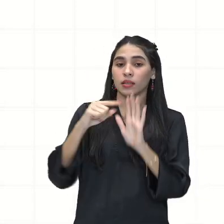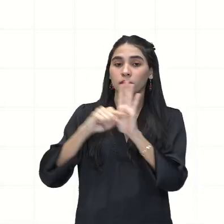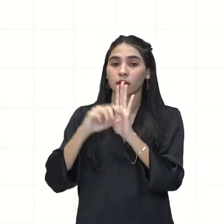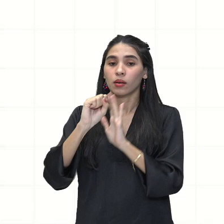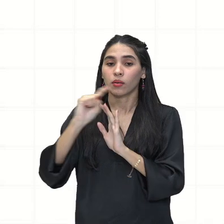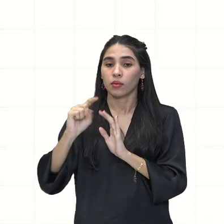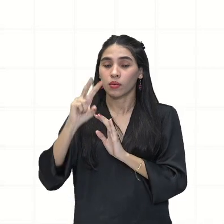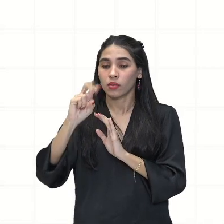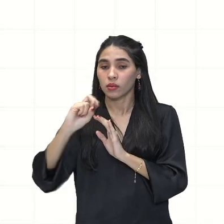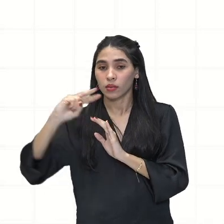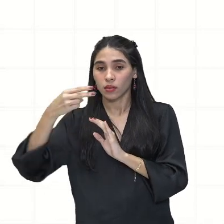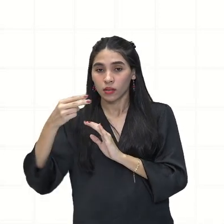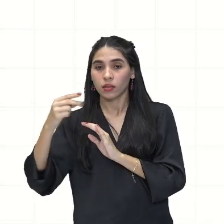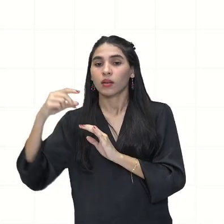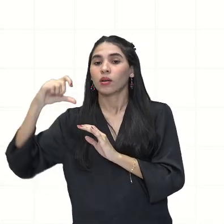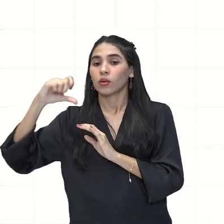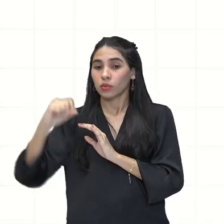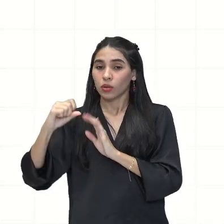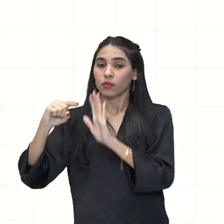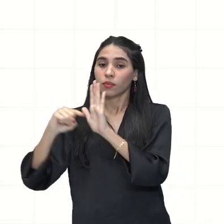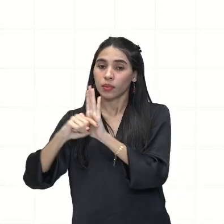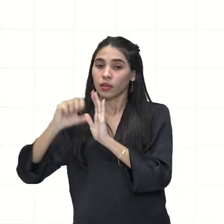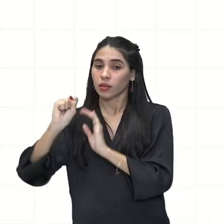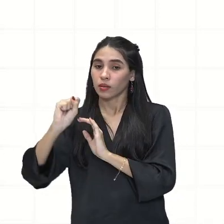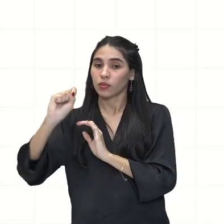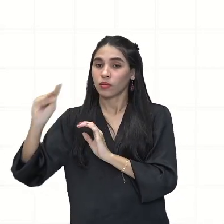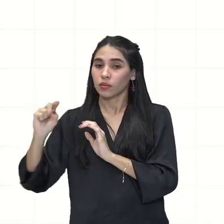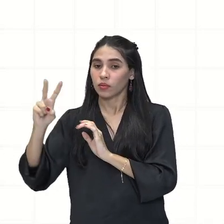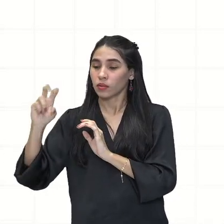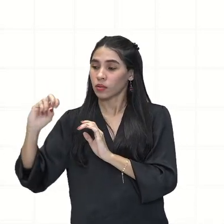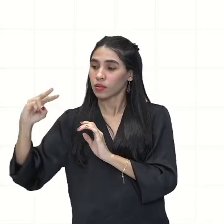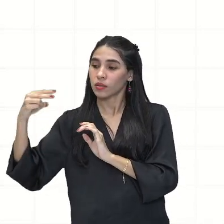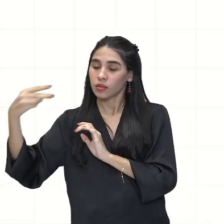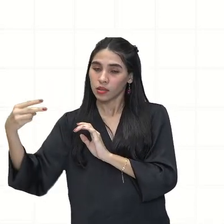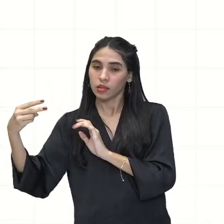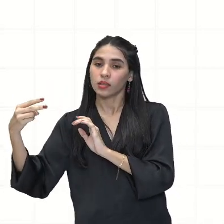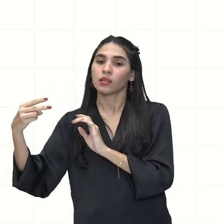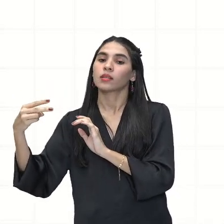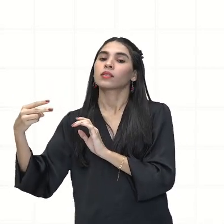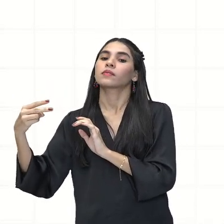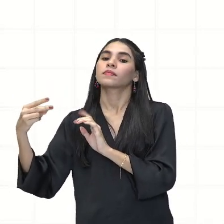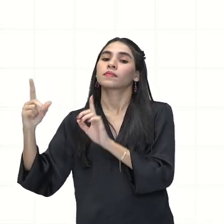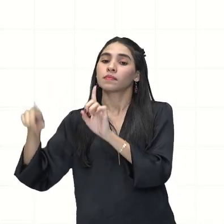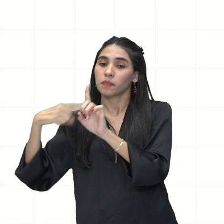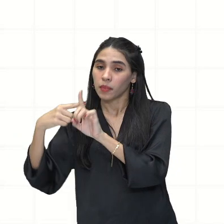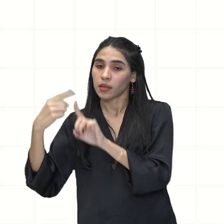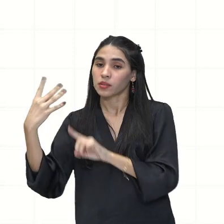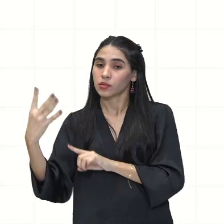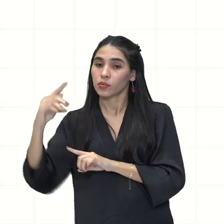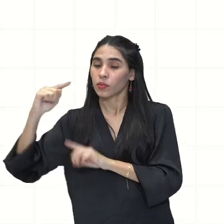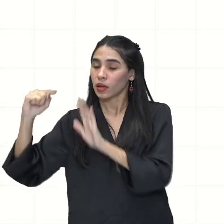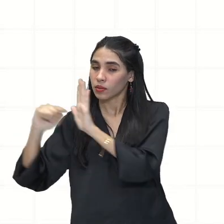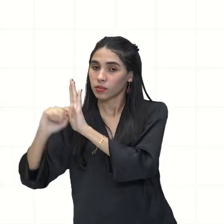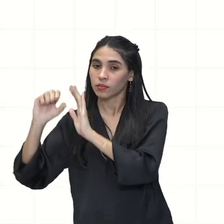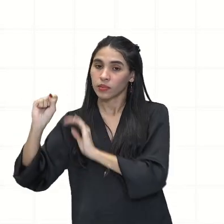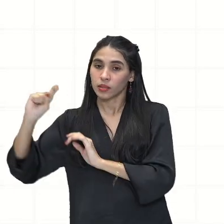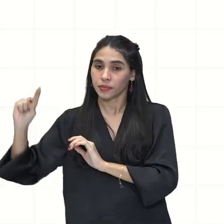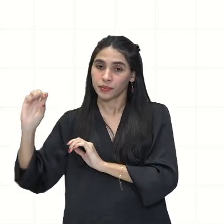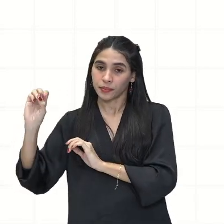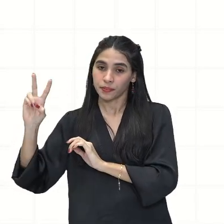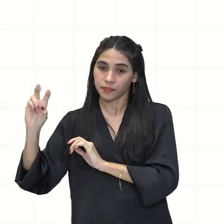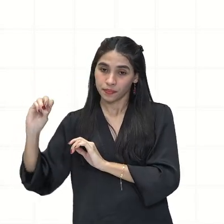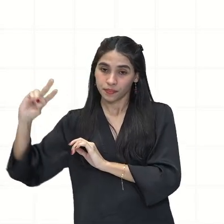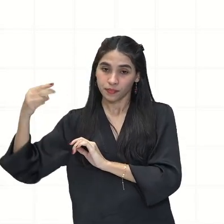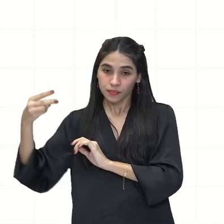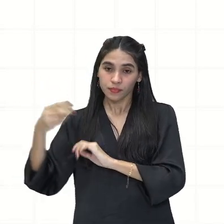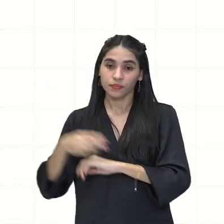média ao quadrado, pega a terceira nota menos a média ao quadrado, pega a quarta nota